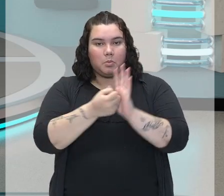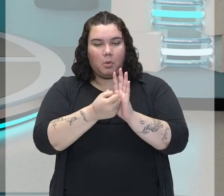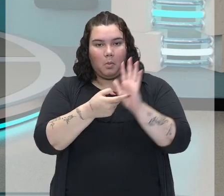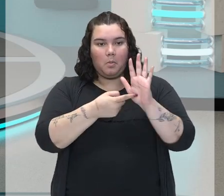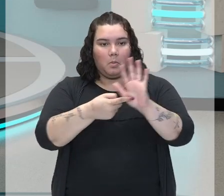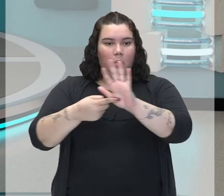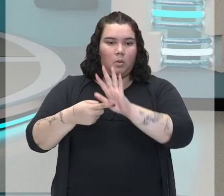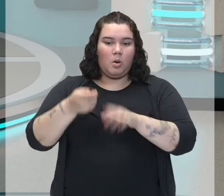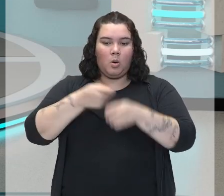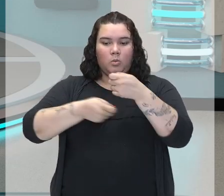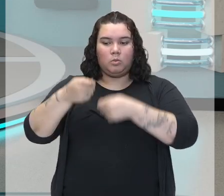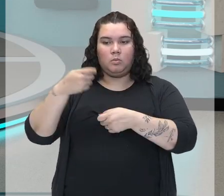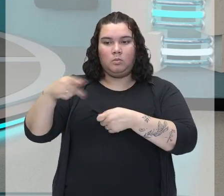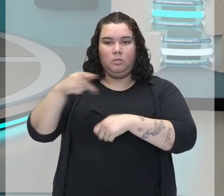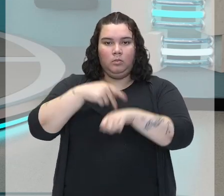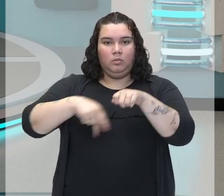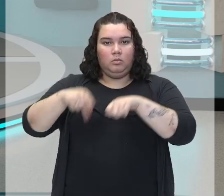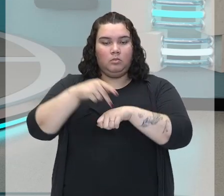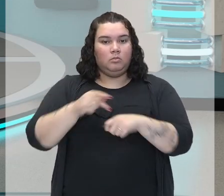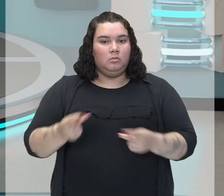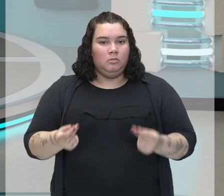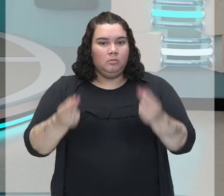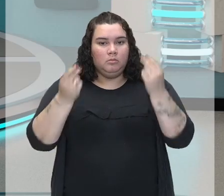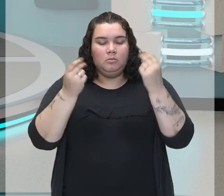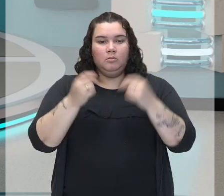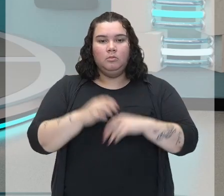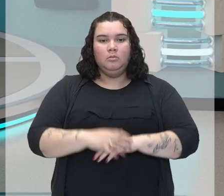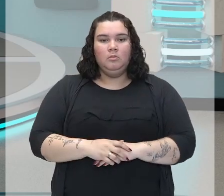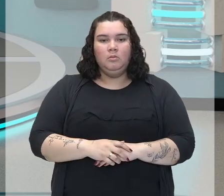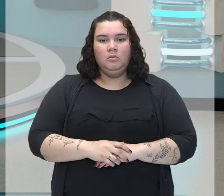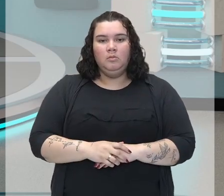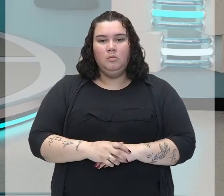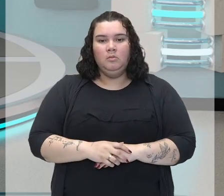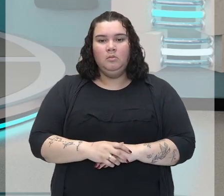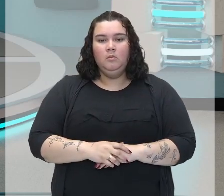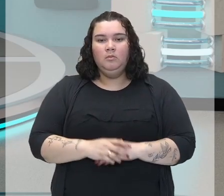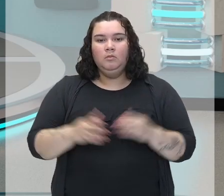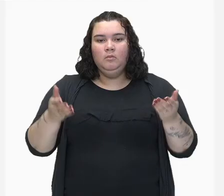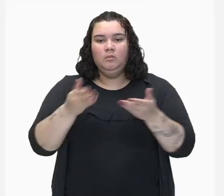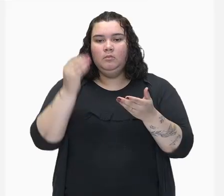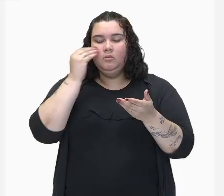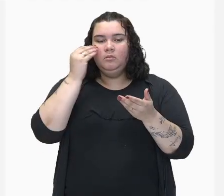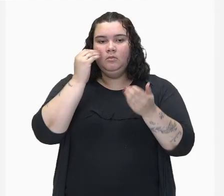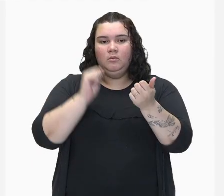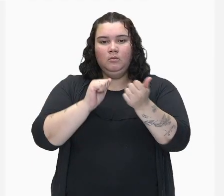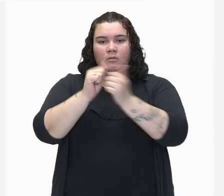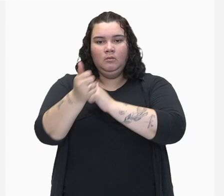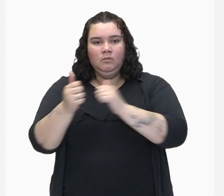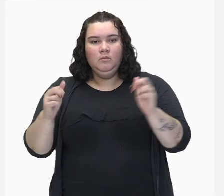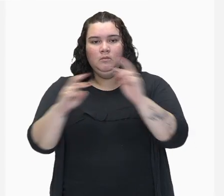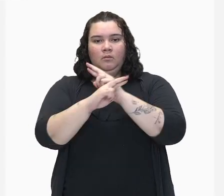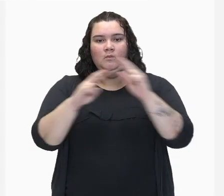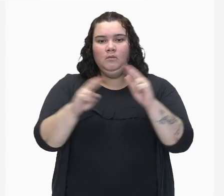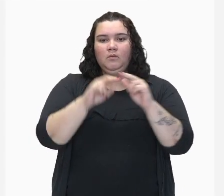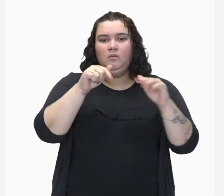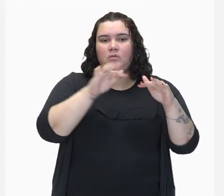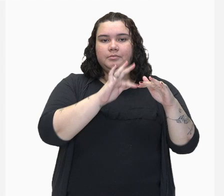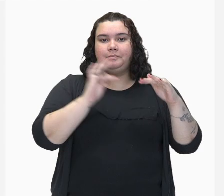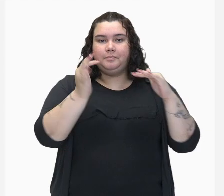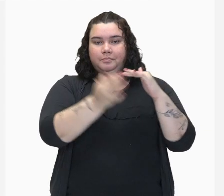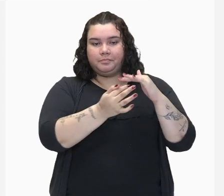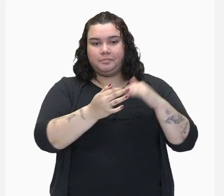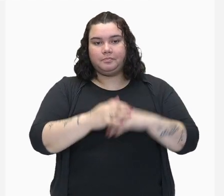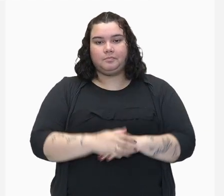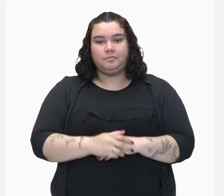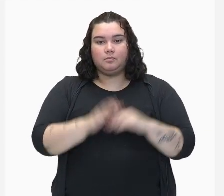econômico de um determinado país. Agora vamos analisar a relação entre o esporte e a mídia. Então, a mídia desempenha um